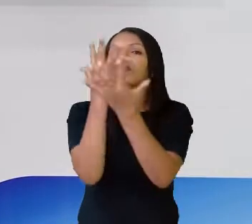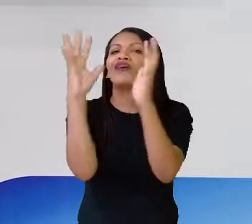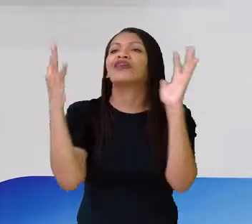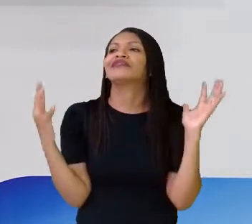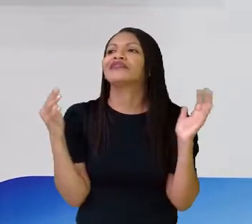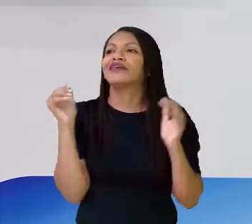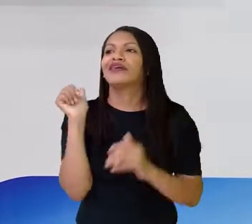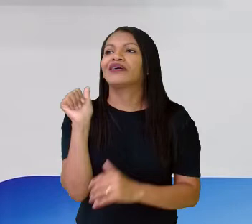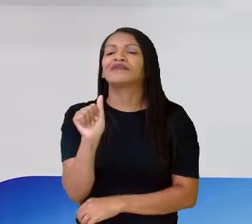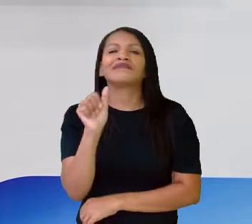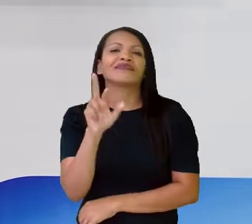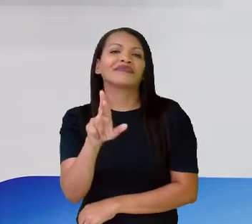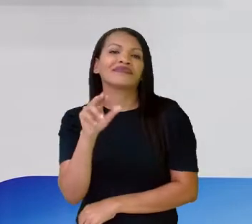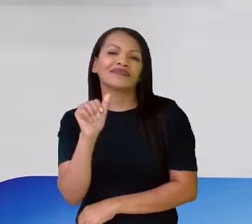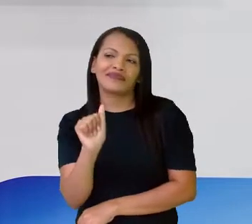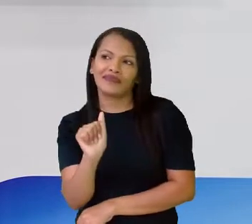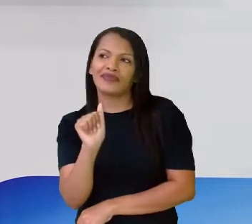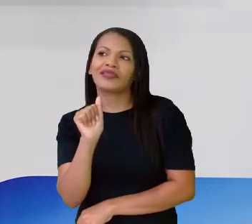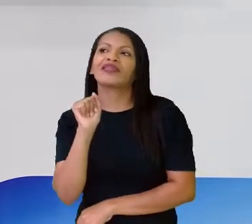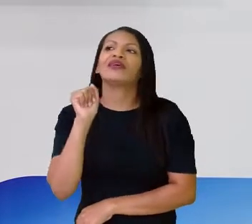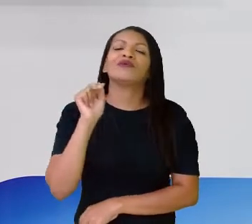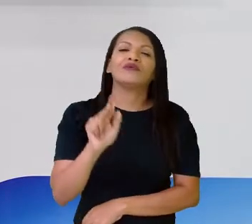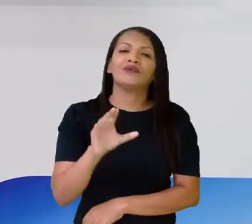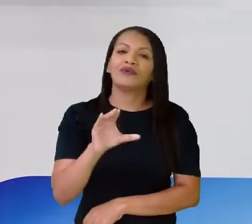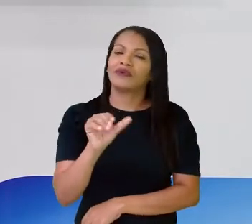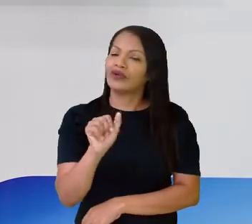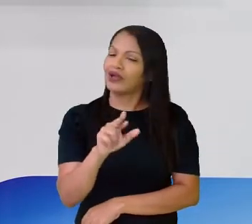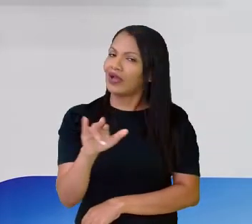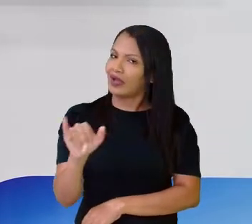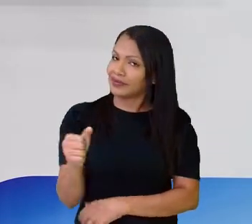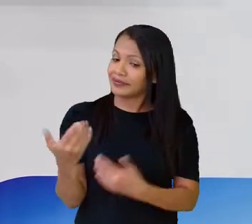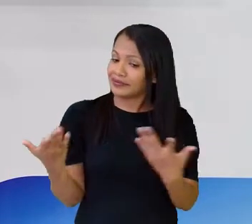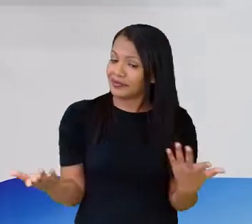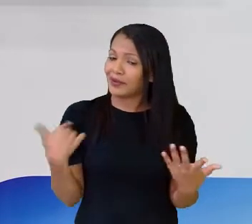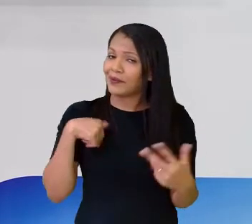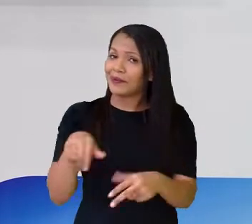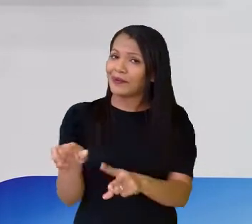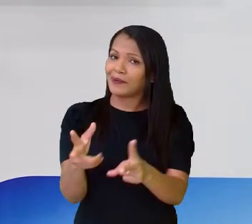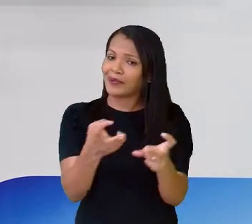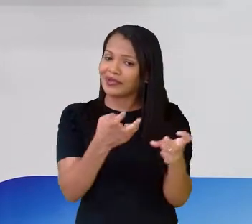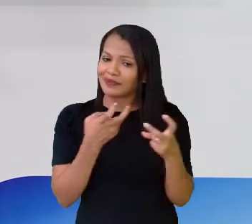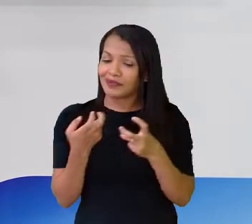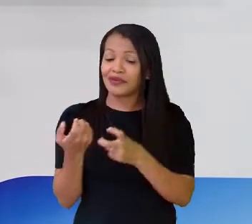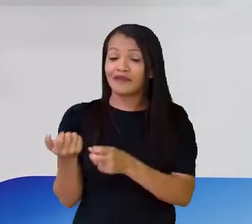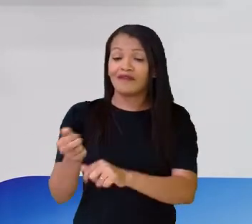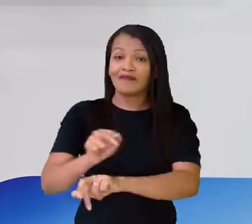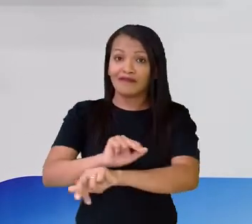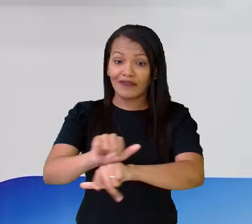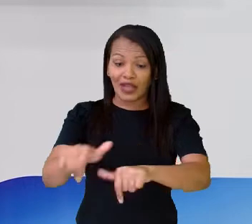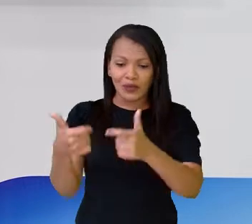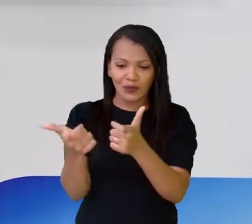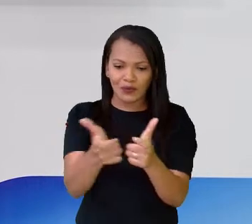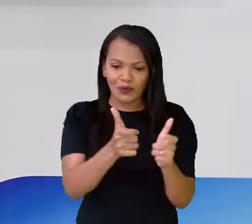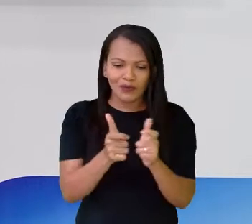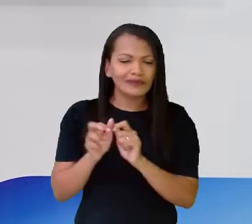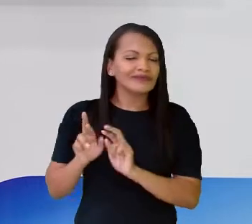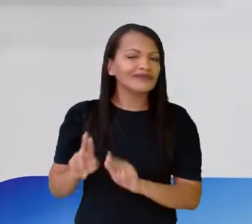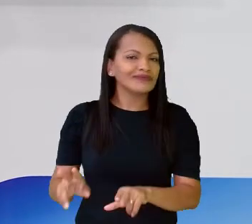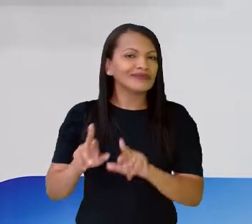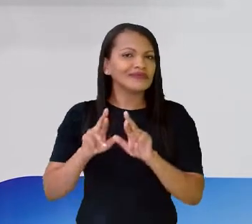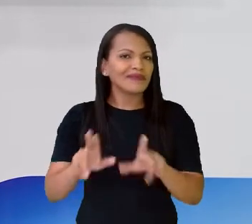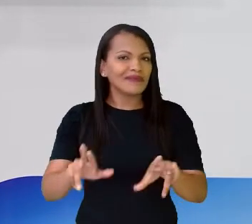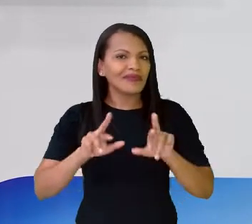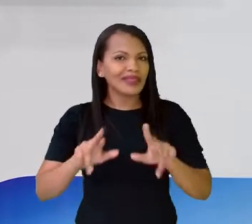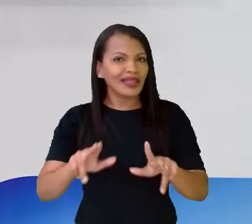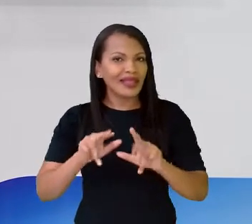tá ali, ó, com essa floresta da araucária. Então, a gente observou vários locais diferentes, que são locais